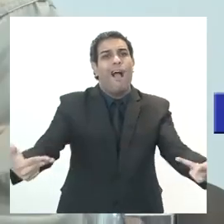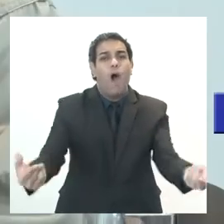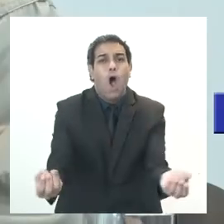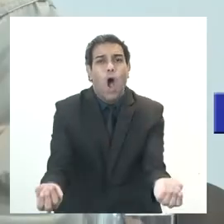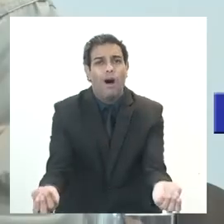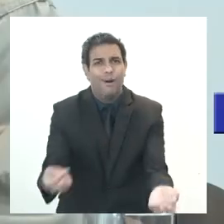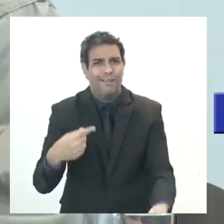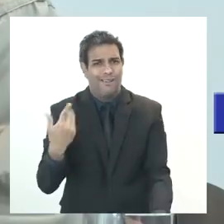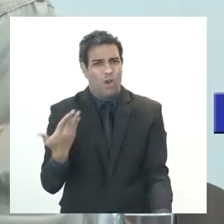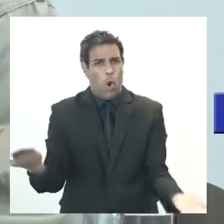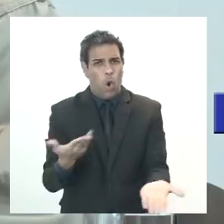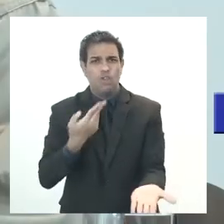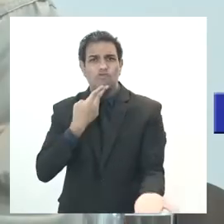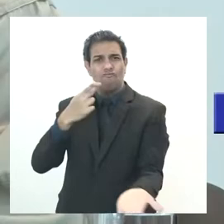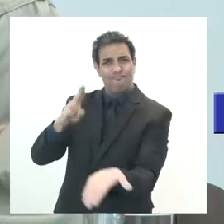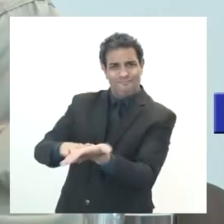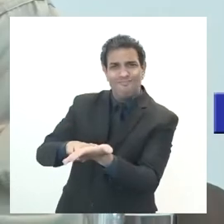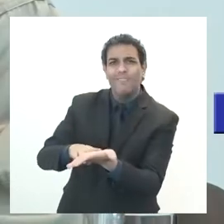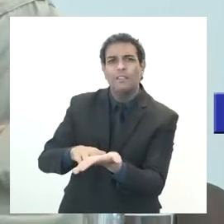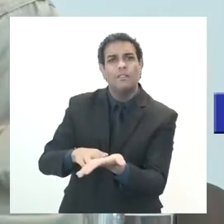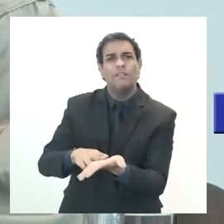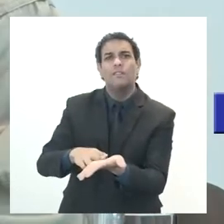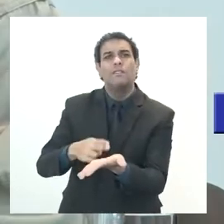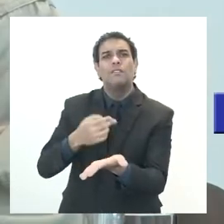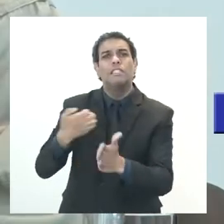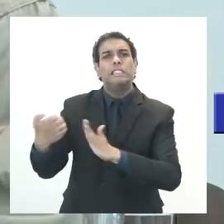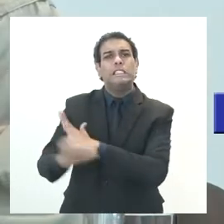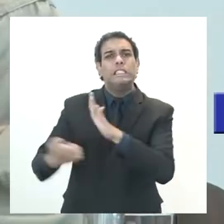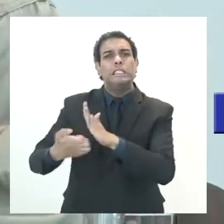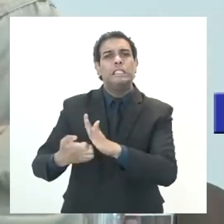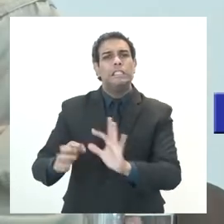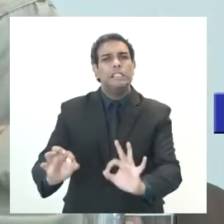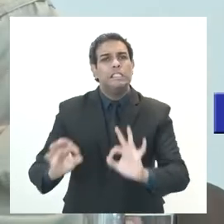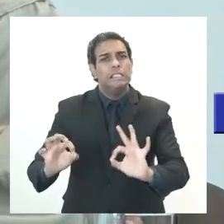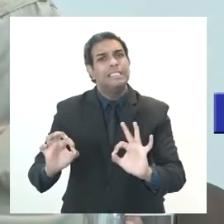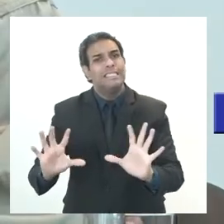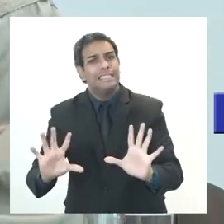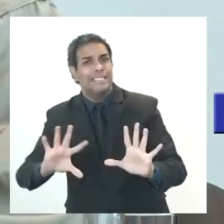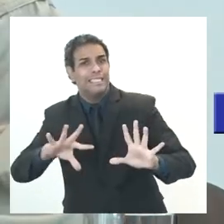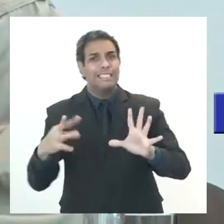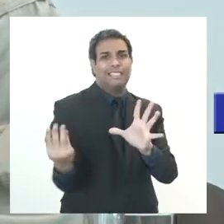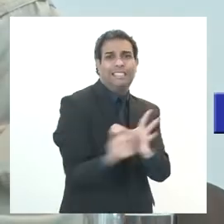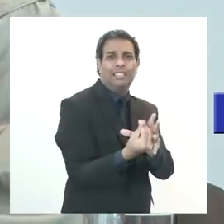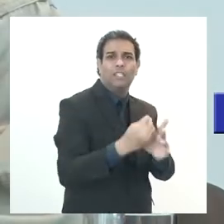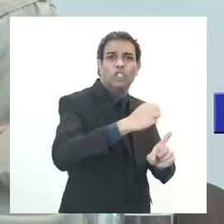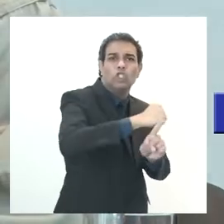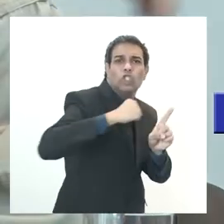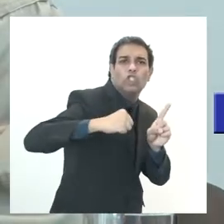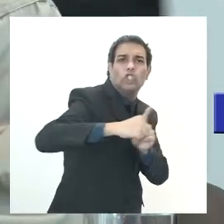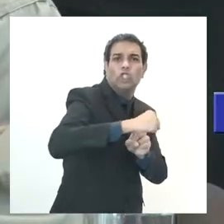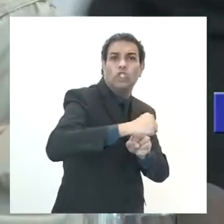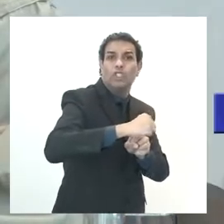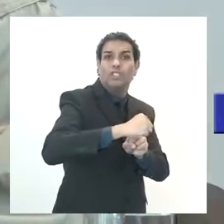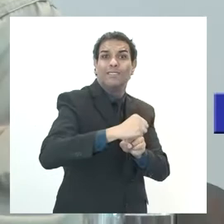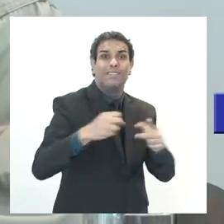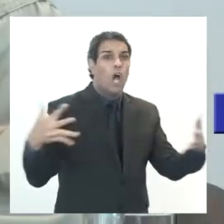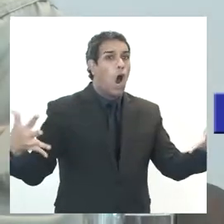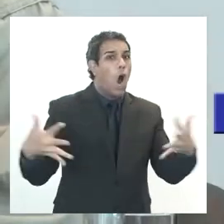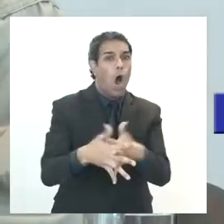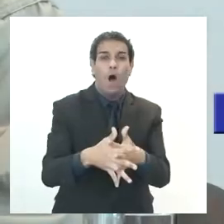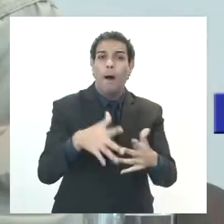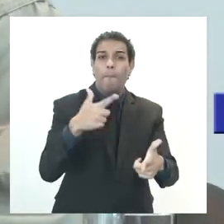nós temos os Correios integralmente as integrando a sociedade em calamidade